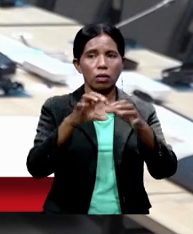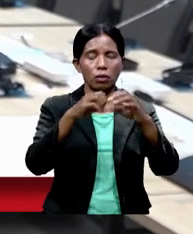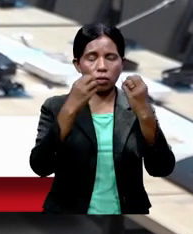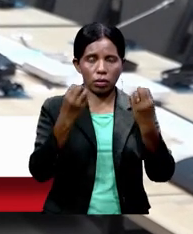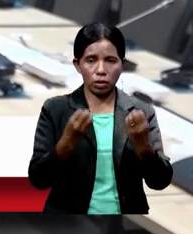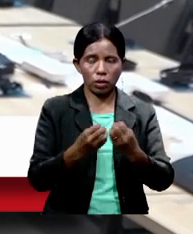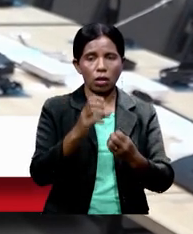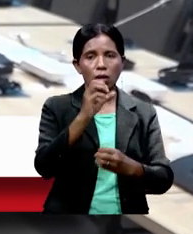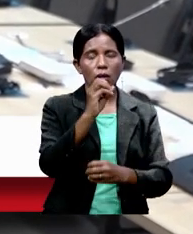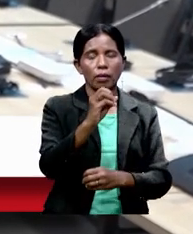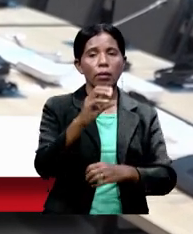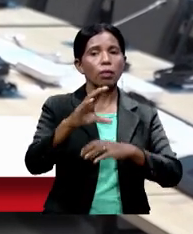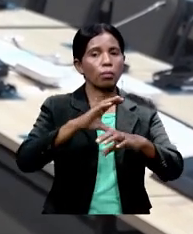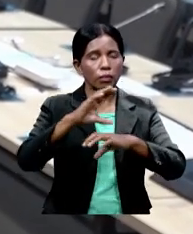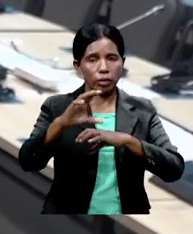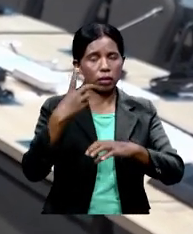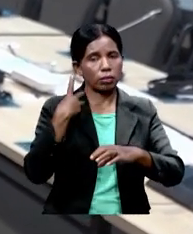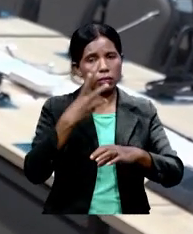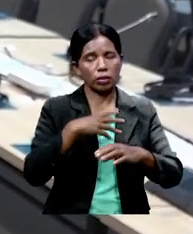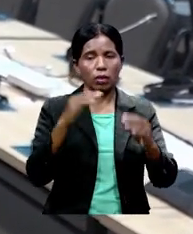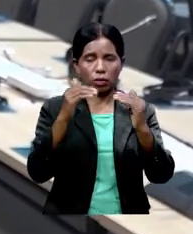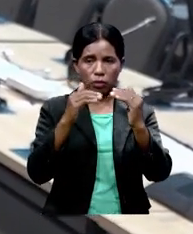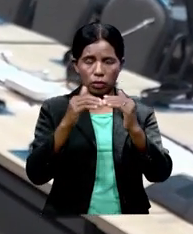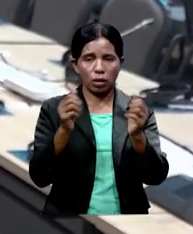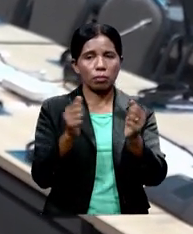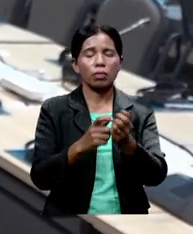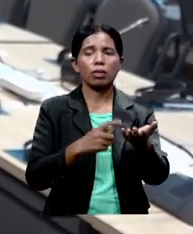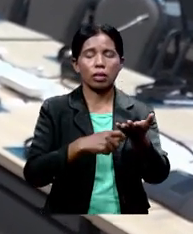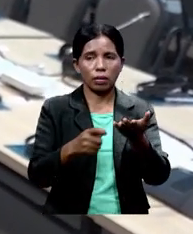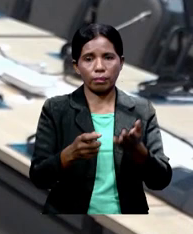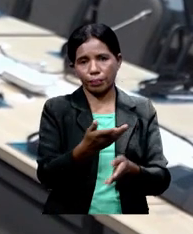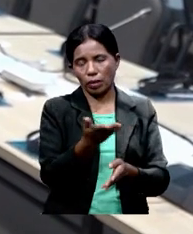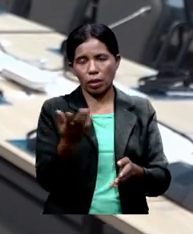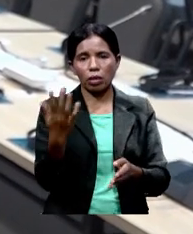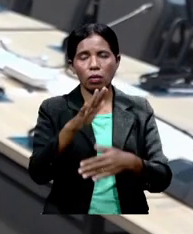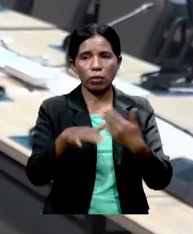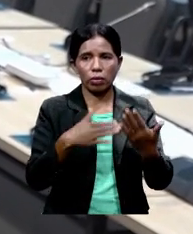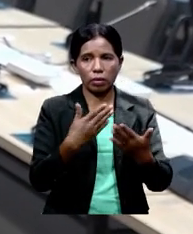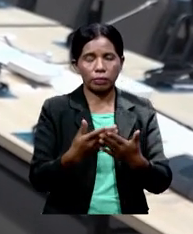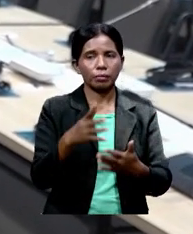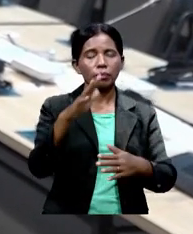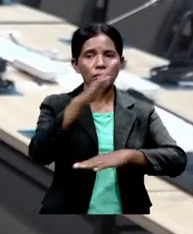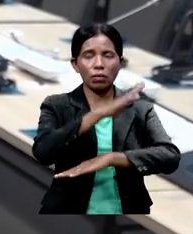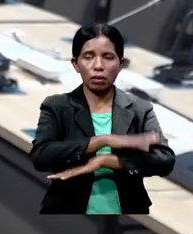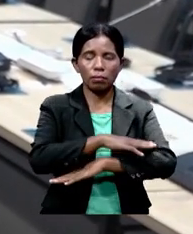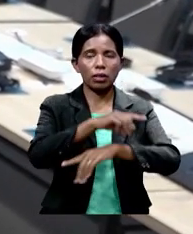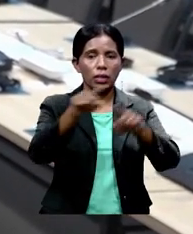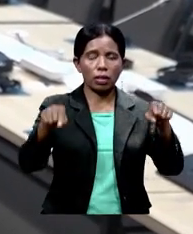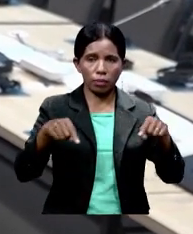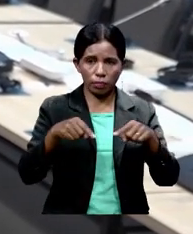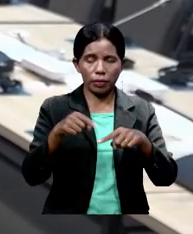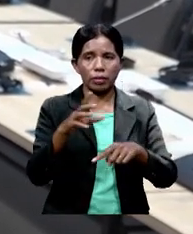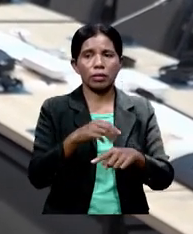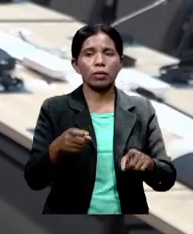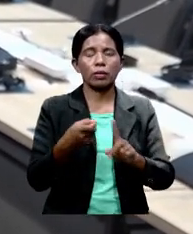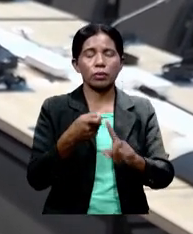Komersiu saya itu bocor membela sisi kata encontro ini encontro técnico liu ya ho titulo meja redonda round table meeting usi